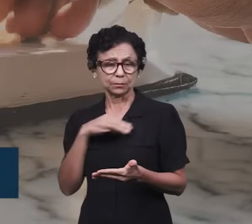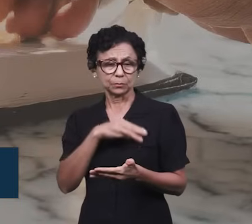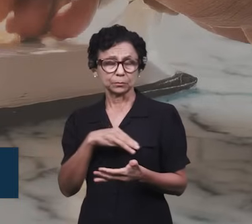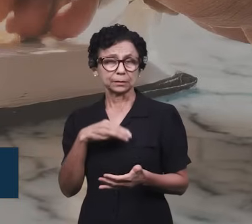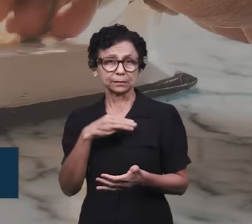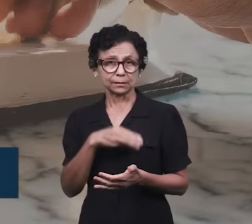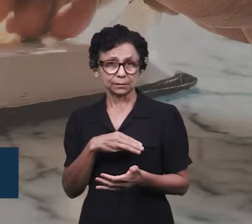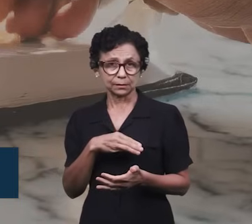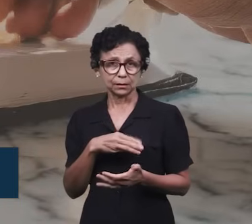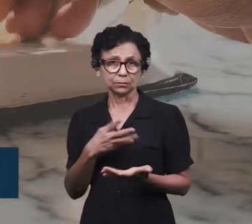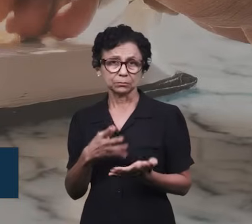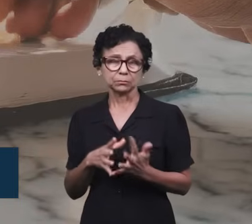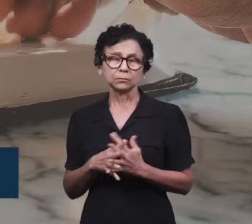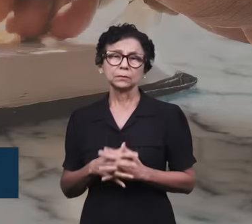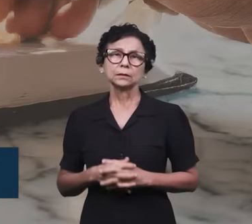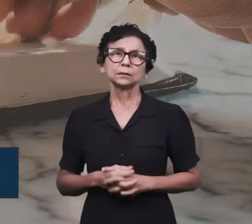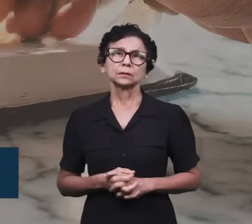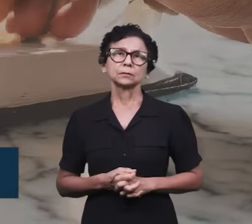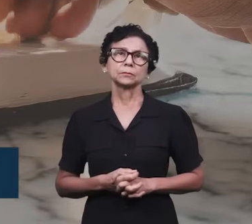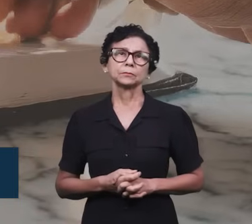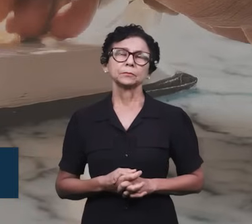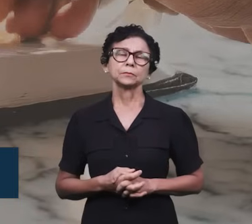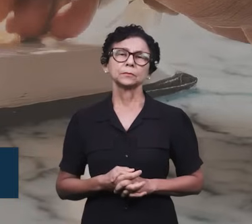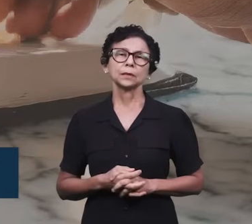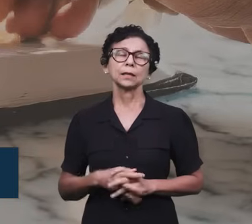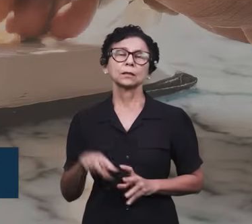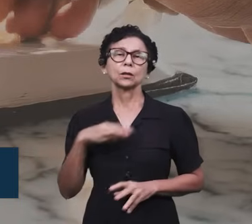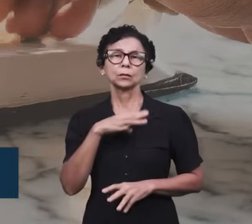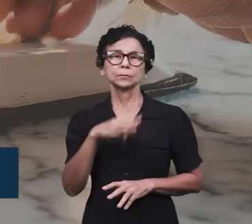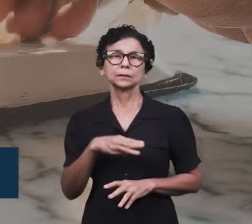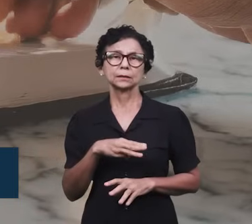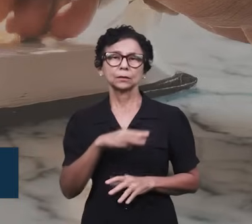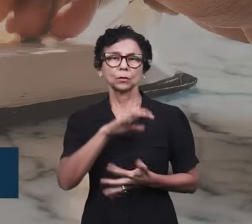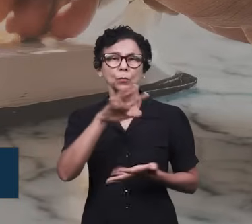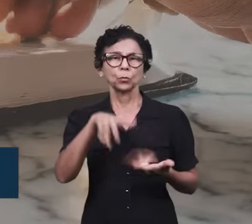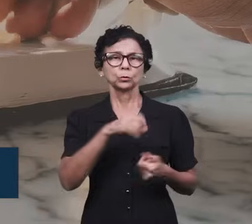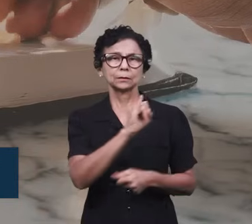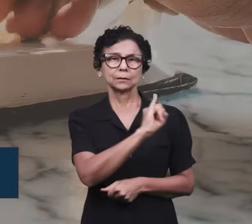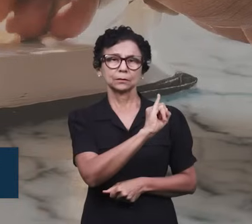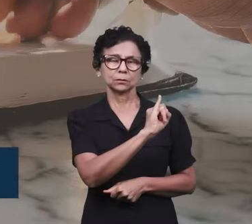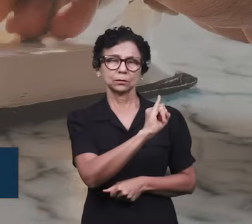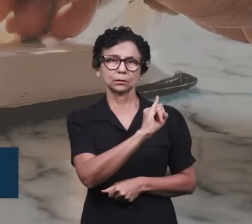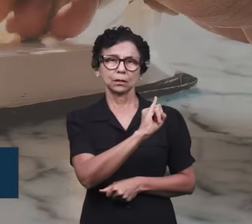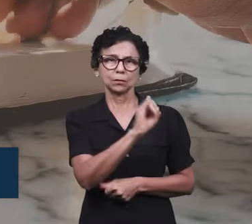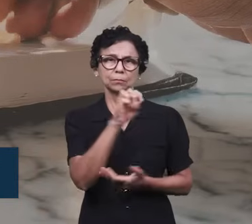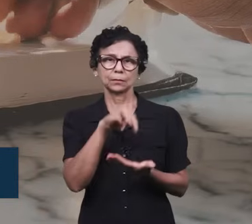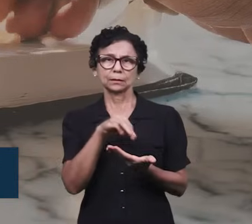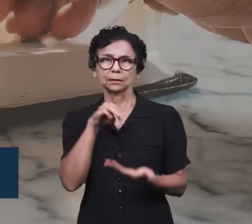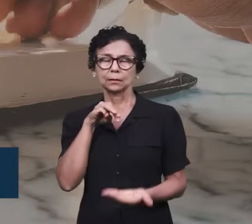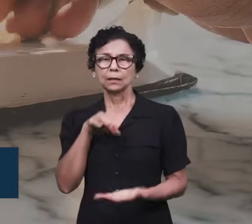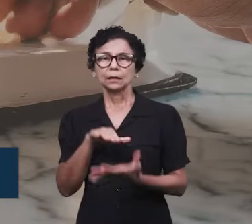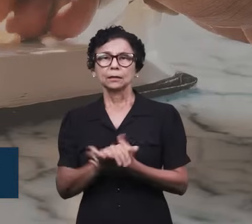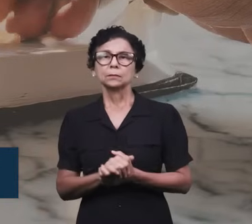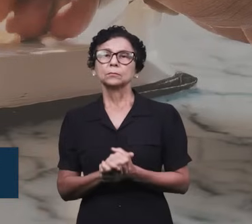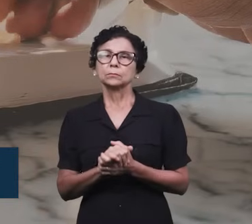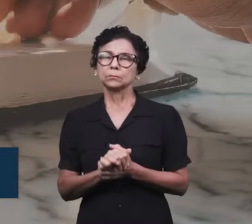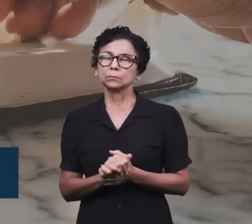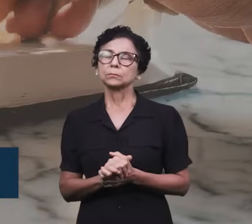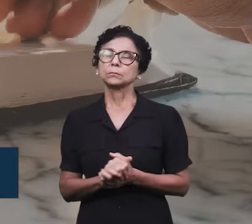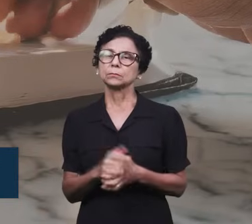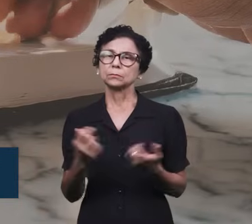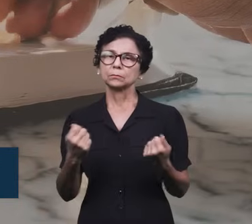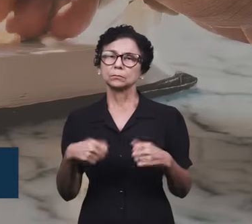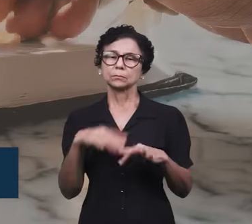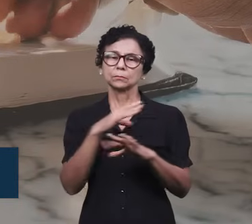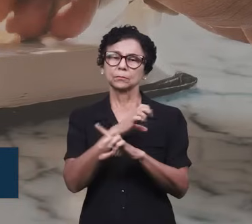Missão Cristã Maranata, a Missão Internacional Cristã Maranata. Então, é essa integração à escola bíblica dominical.